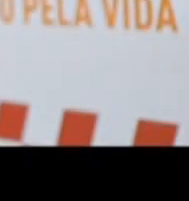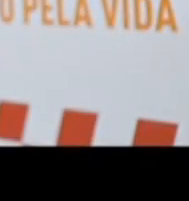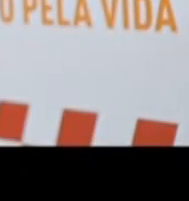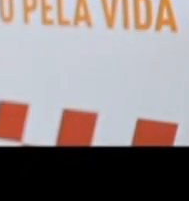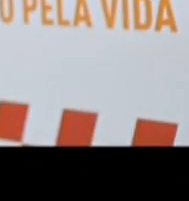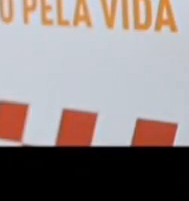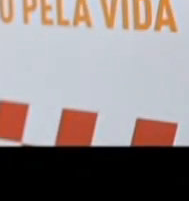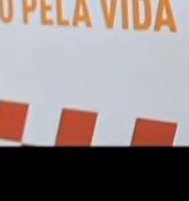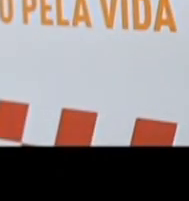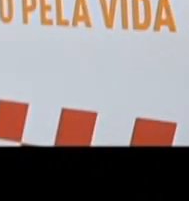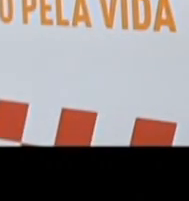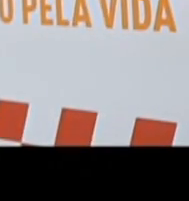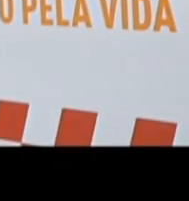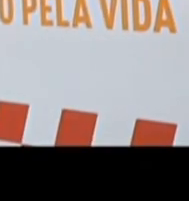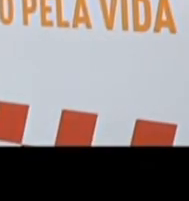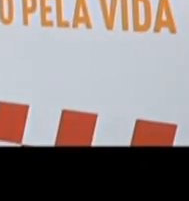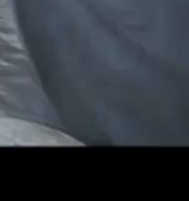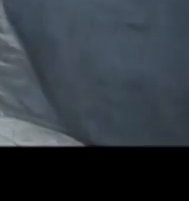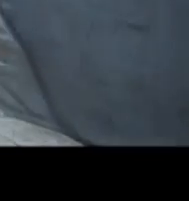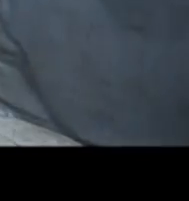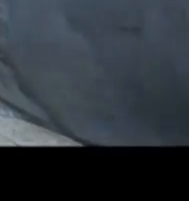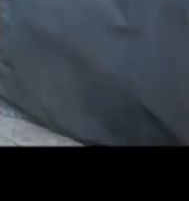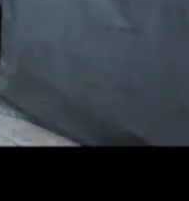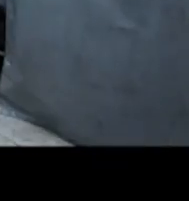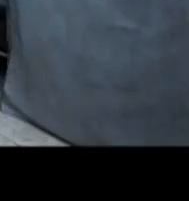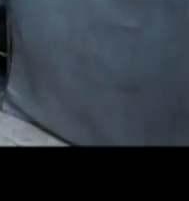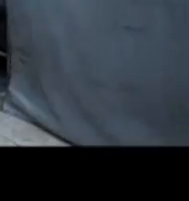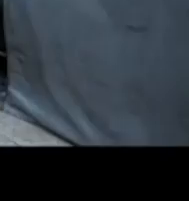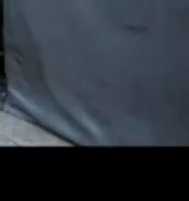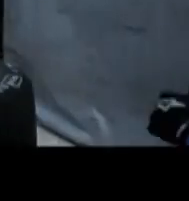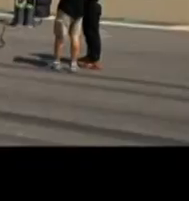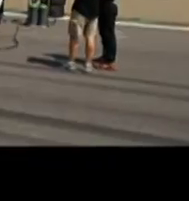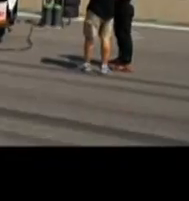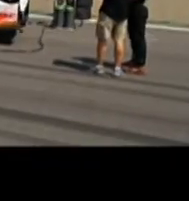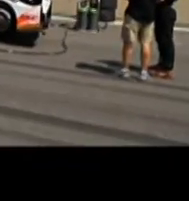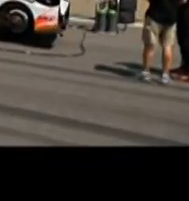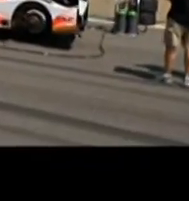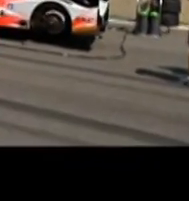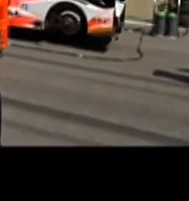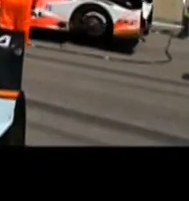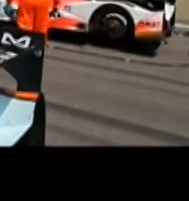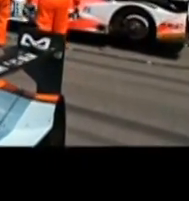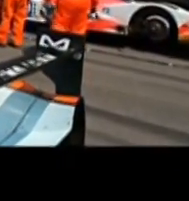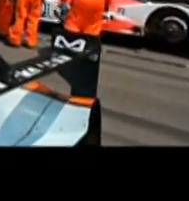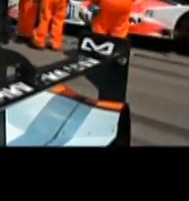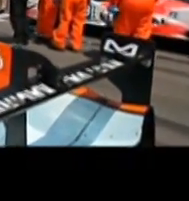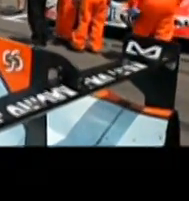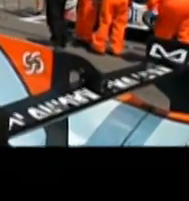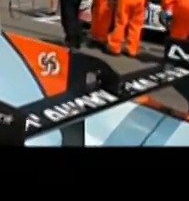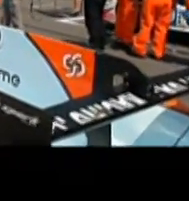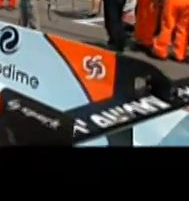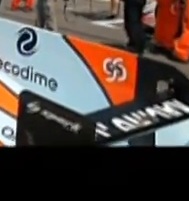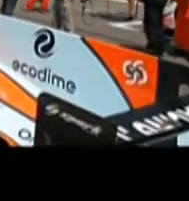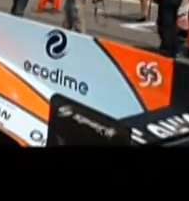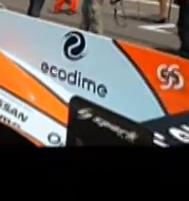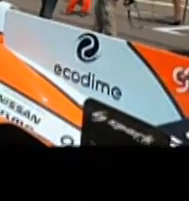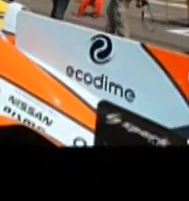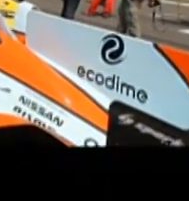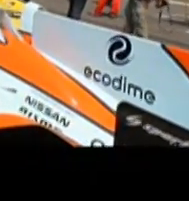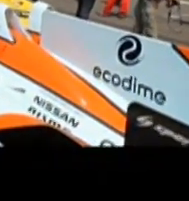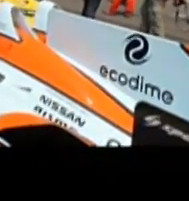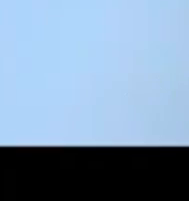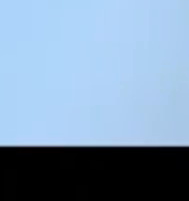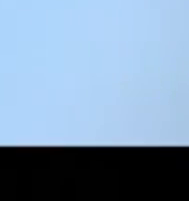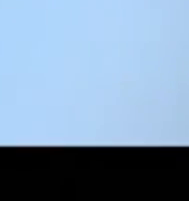foi armada a favor de uma causa. É a primeira vez que o circo da mais tradicional prova do automobilismo